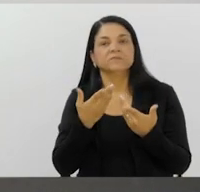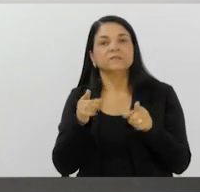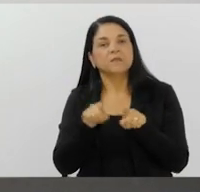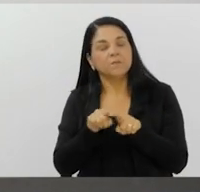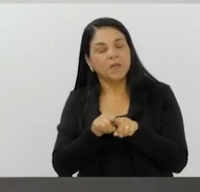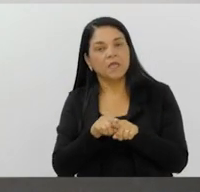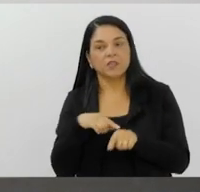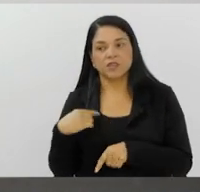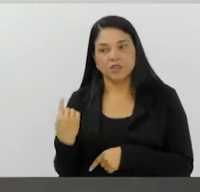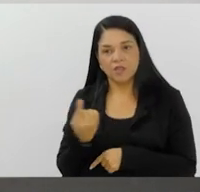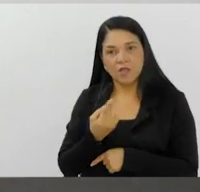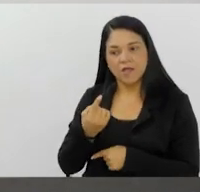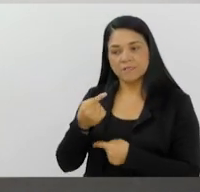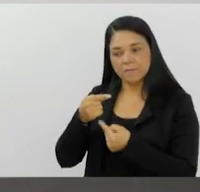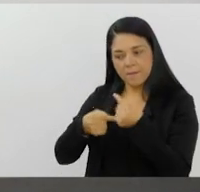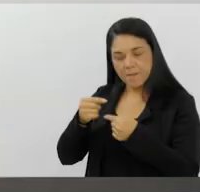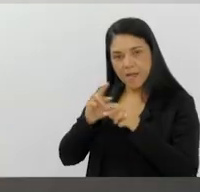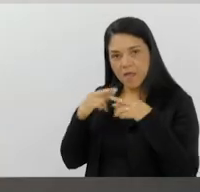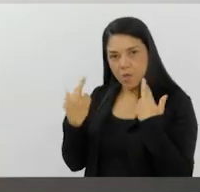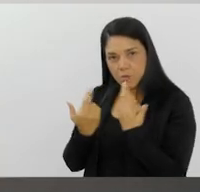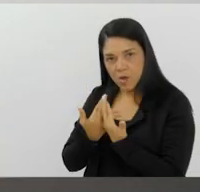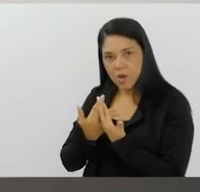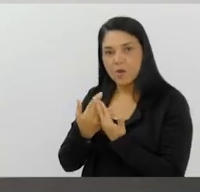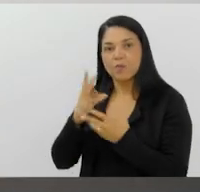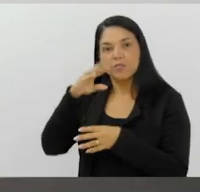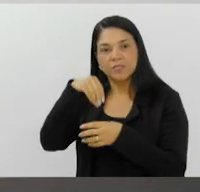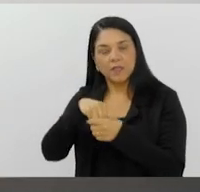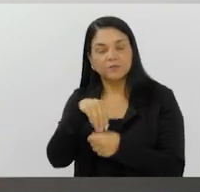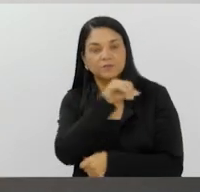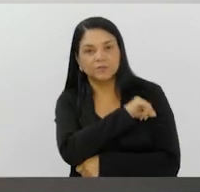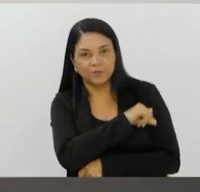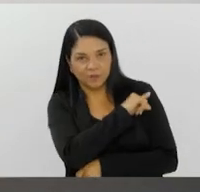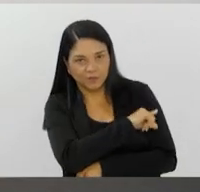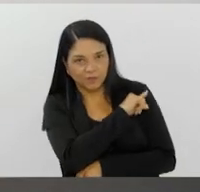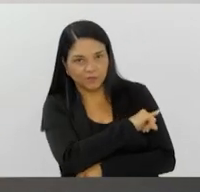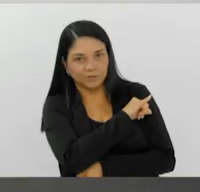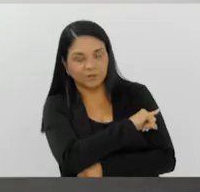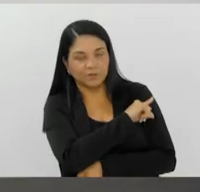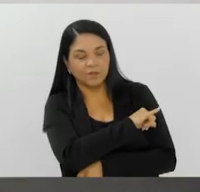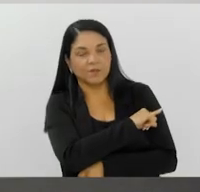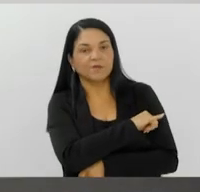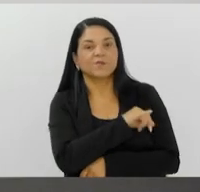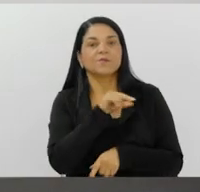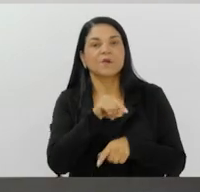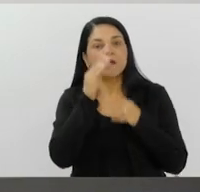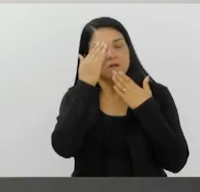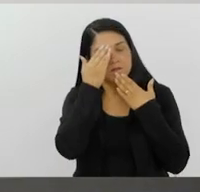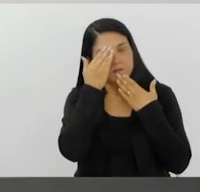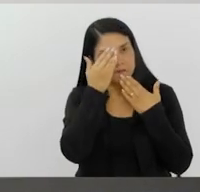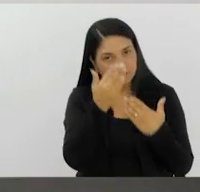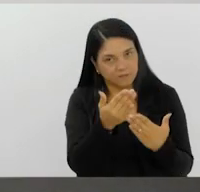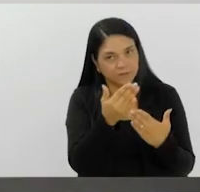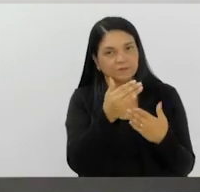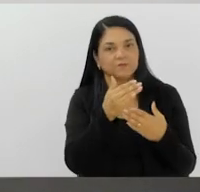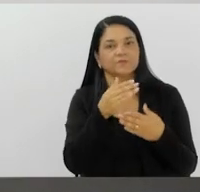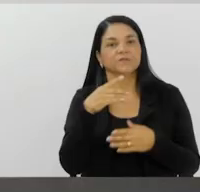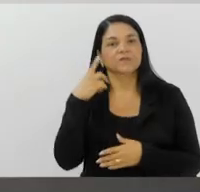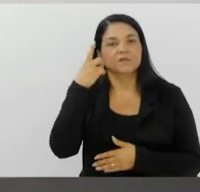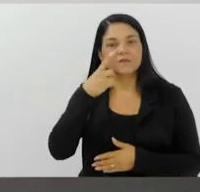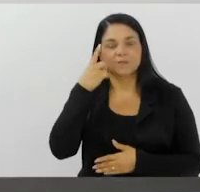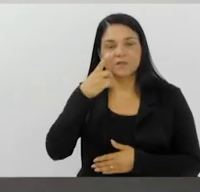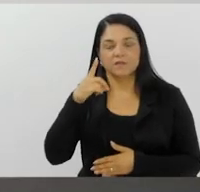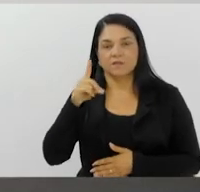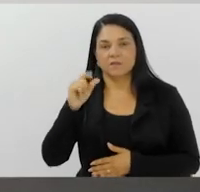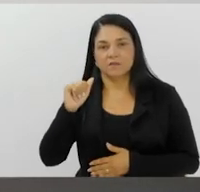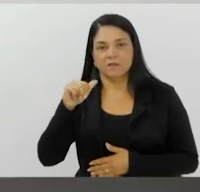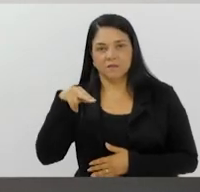né as possibilidades de banimento dentro aqui do Estado do Rio de Janeiro então eu agradeço muito também a Dani Monteiro